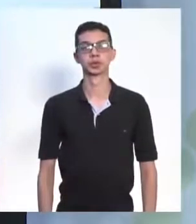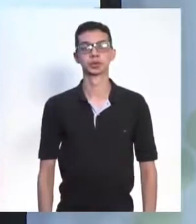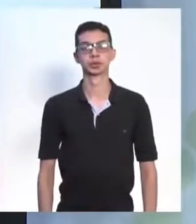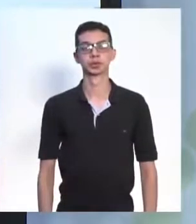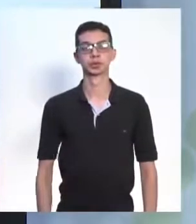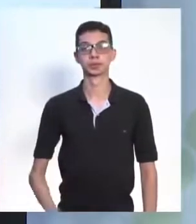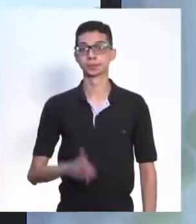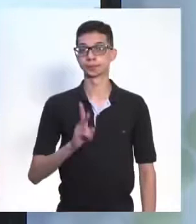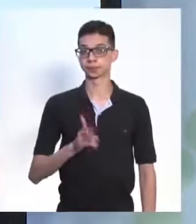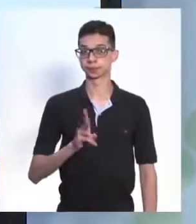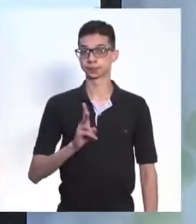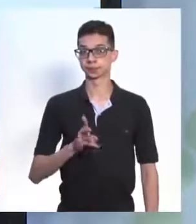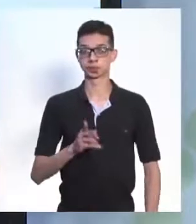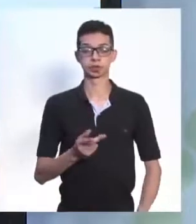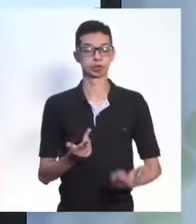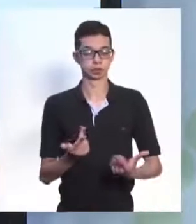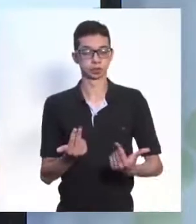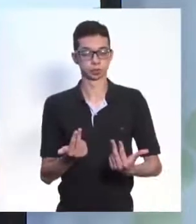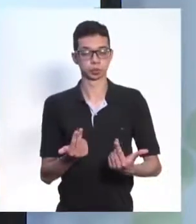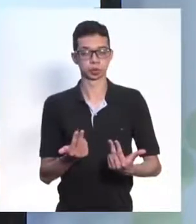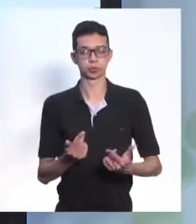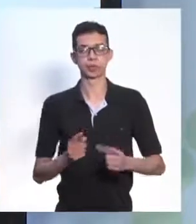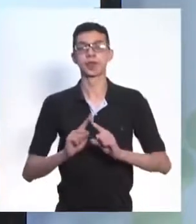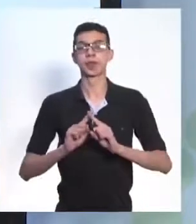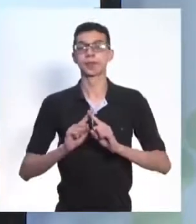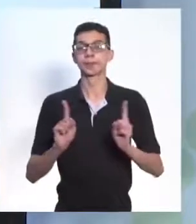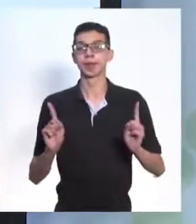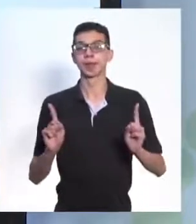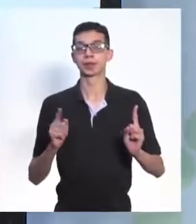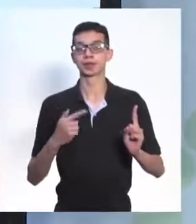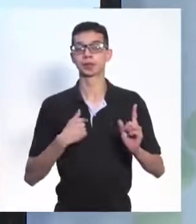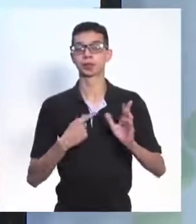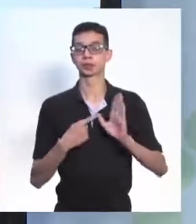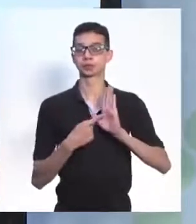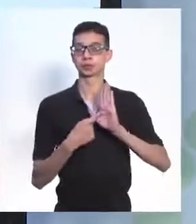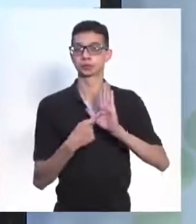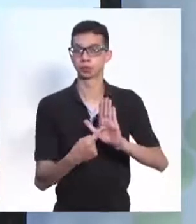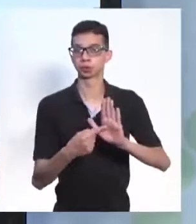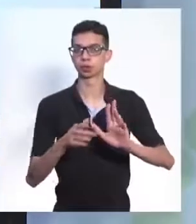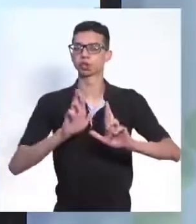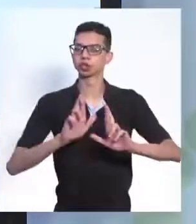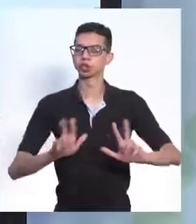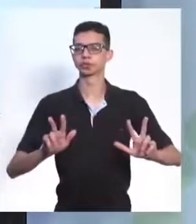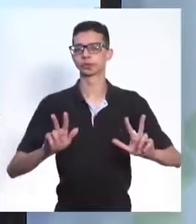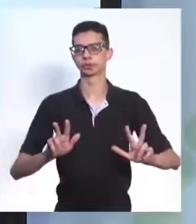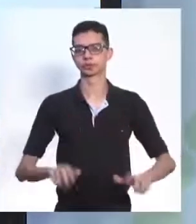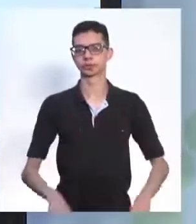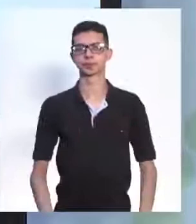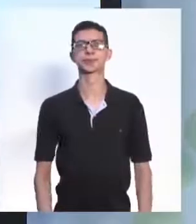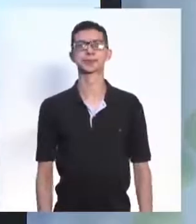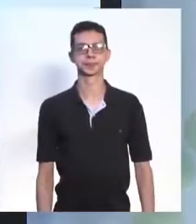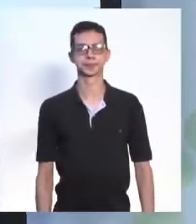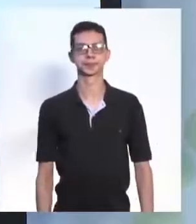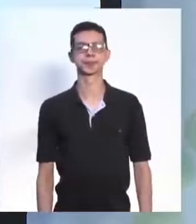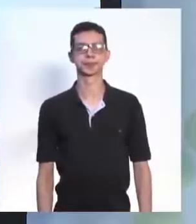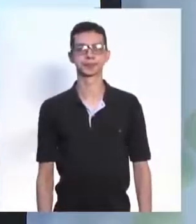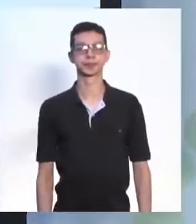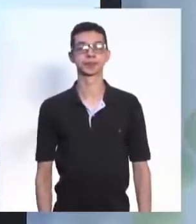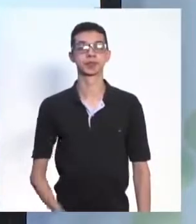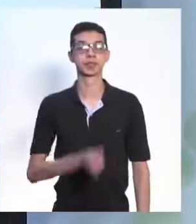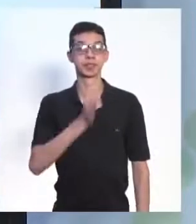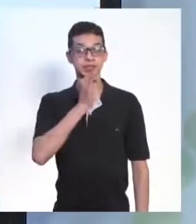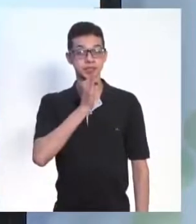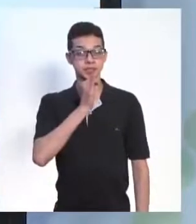ser o mesmo. A única coisa é que eu estou representando de formas diferentes, seja na